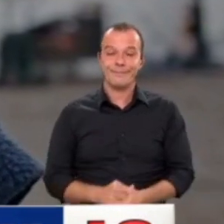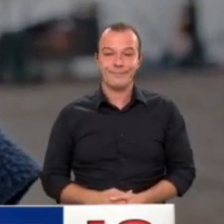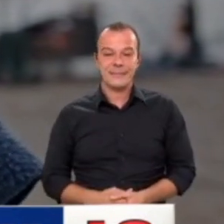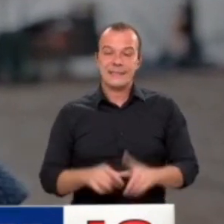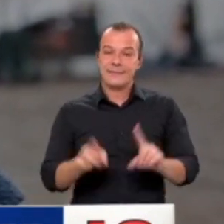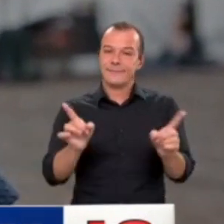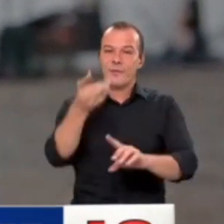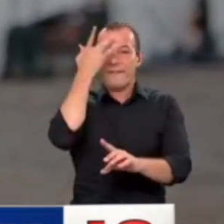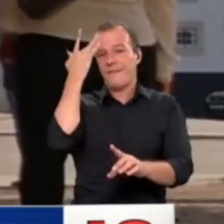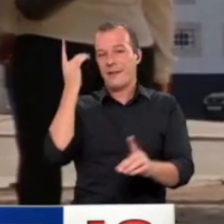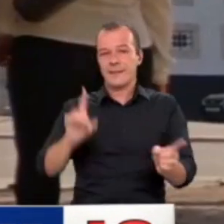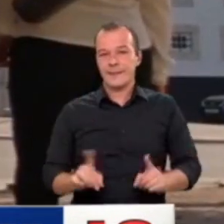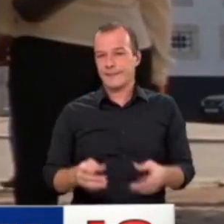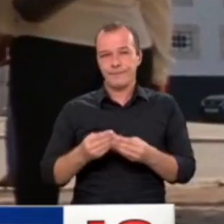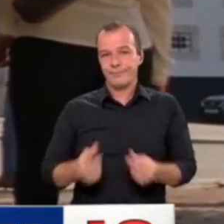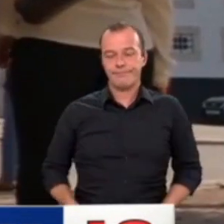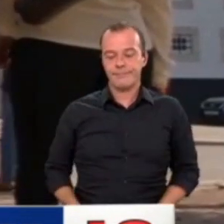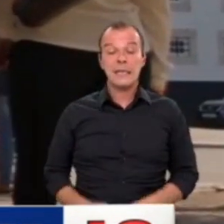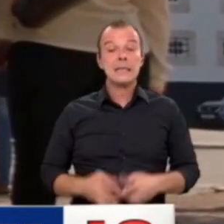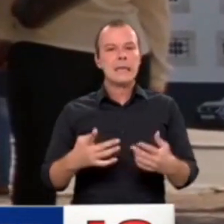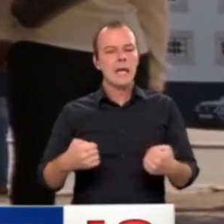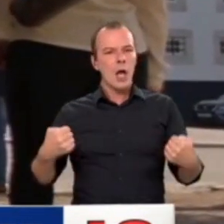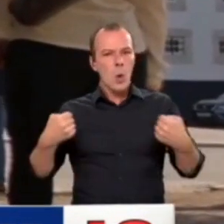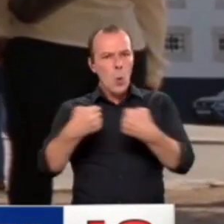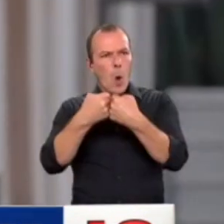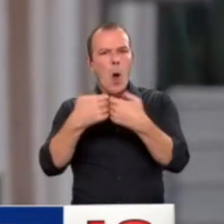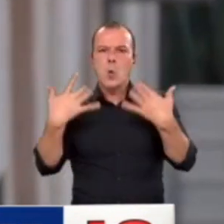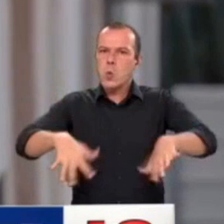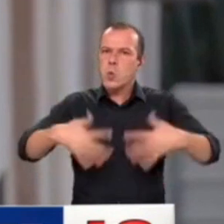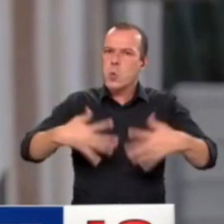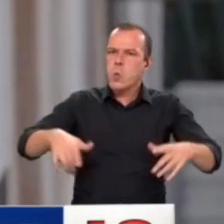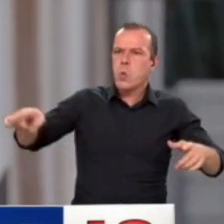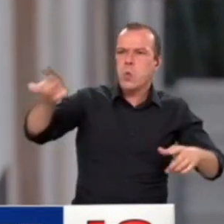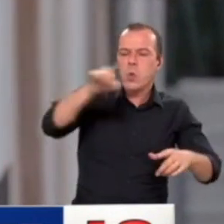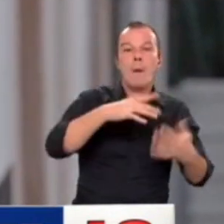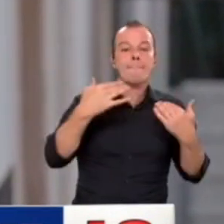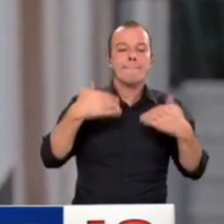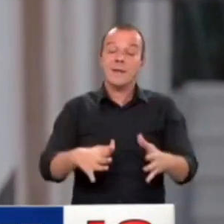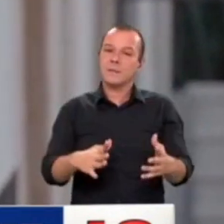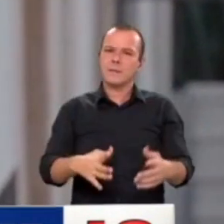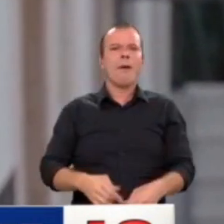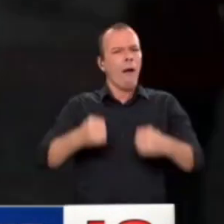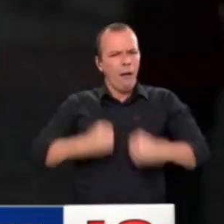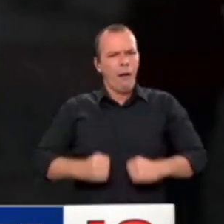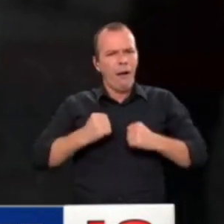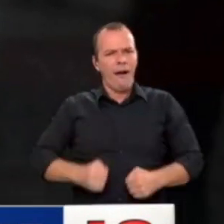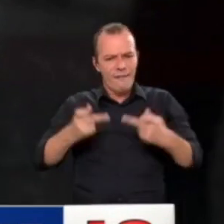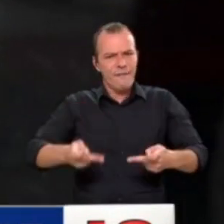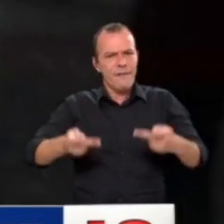assim tão fácil chegar a ele. A concorrência é grande, mas nem assim arreda um pé.